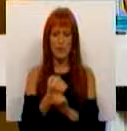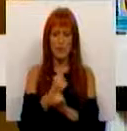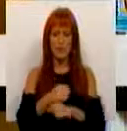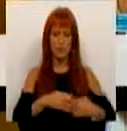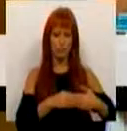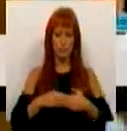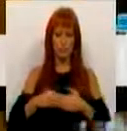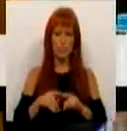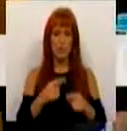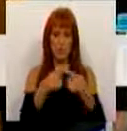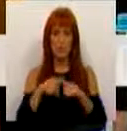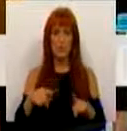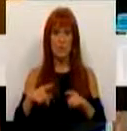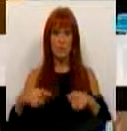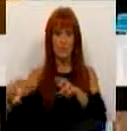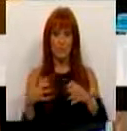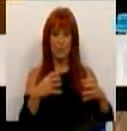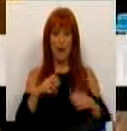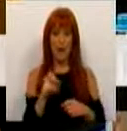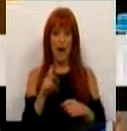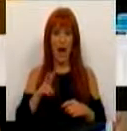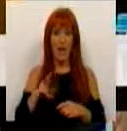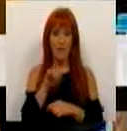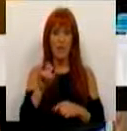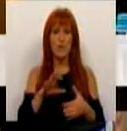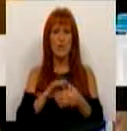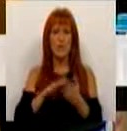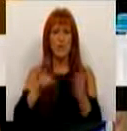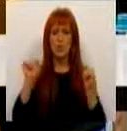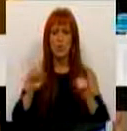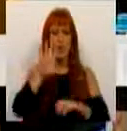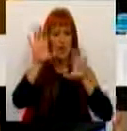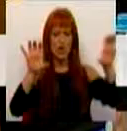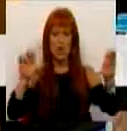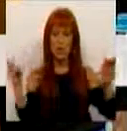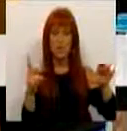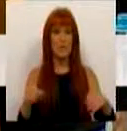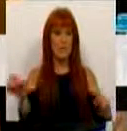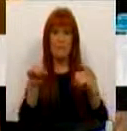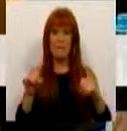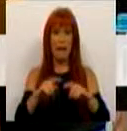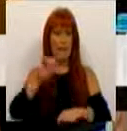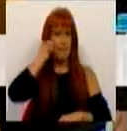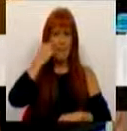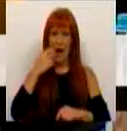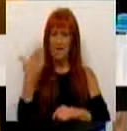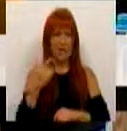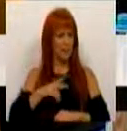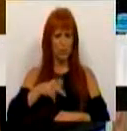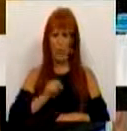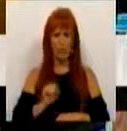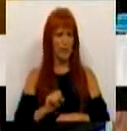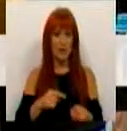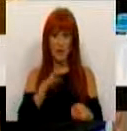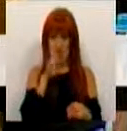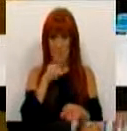de liderança no diferendo sobre Almaraz, propondo um acordo entre os dois Estados que em nada prejudica o direito de Portugal, se